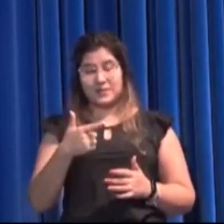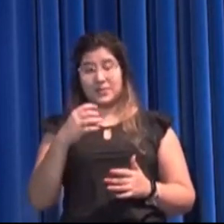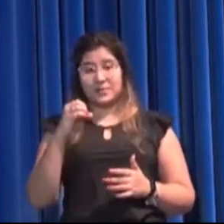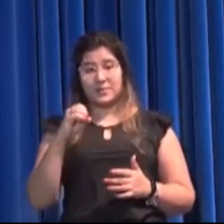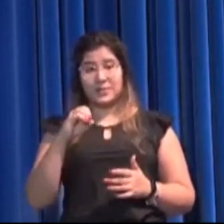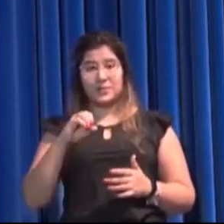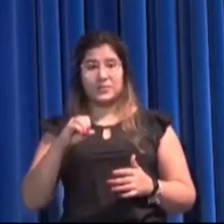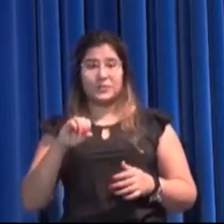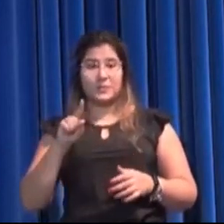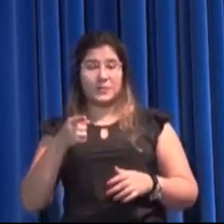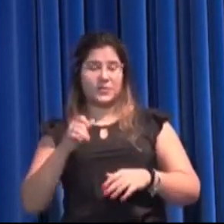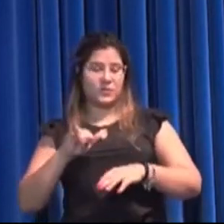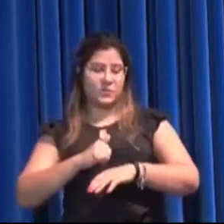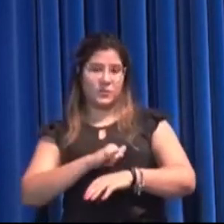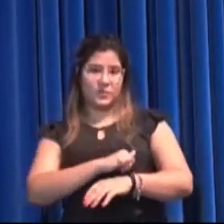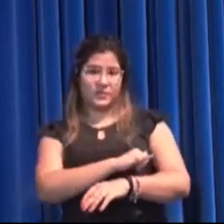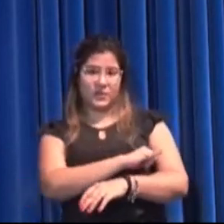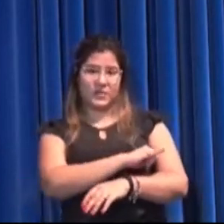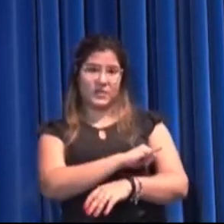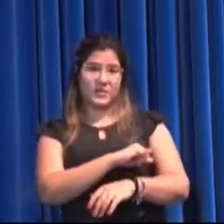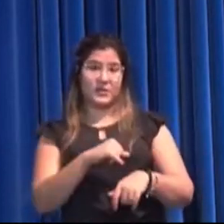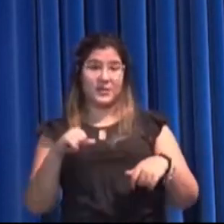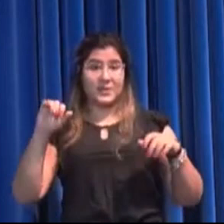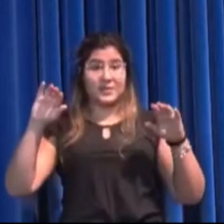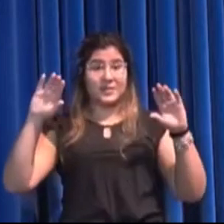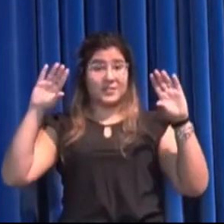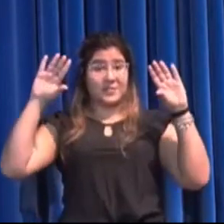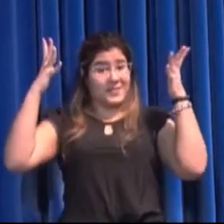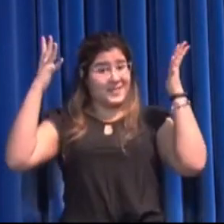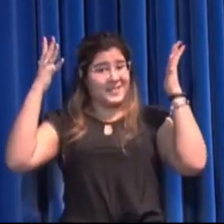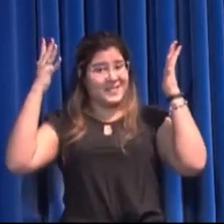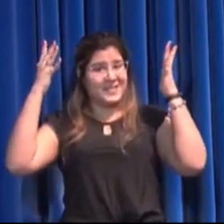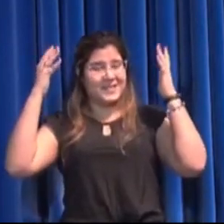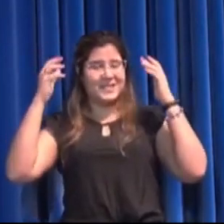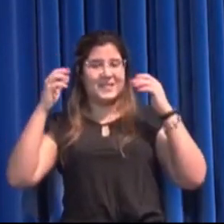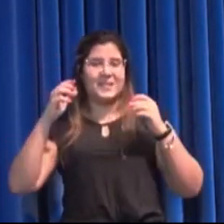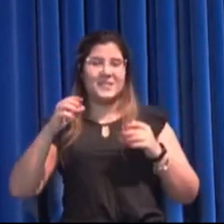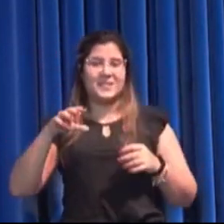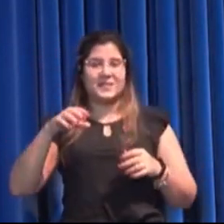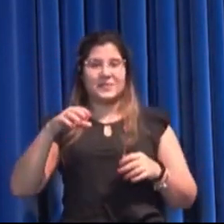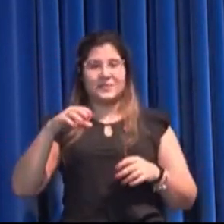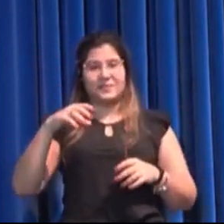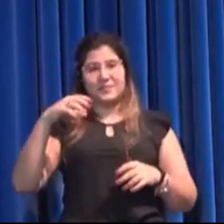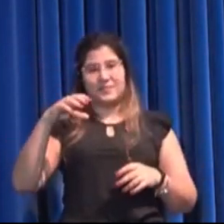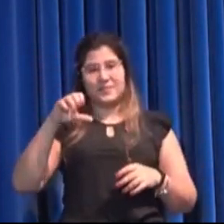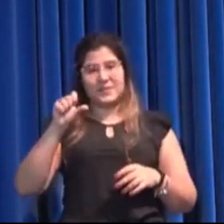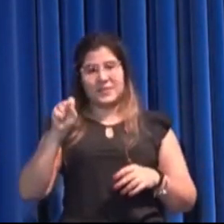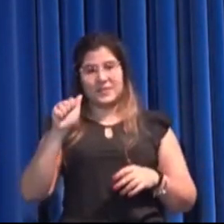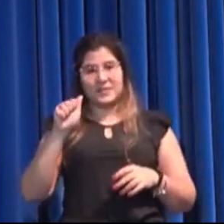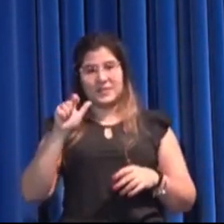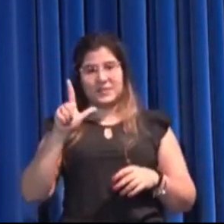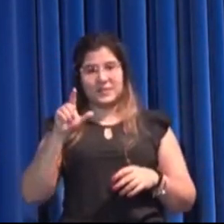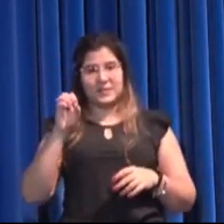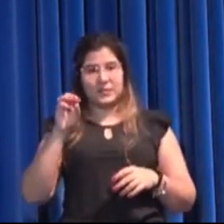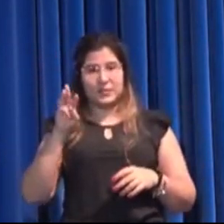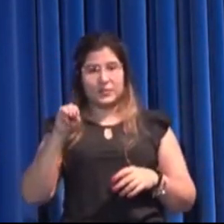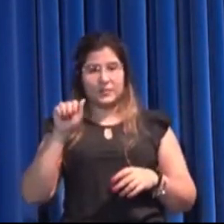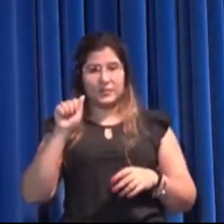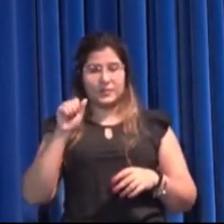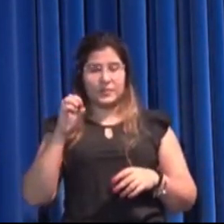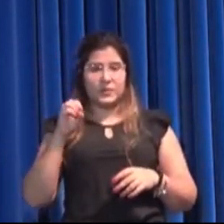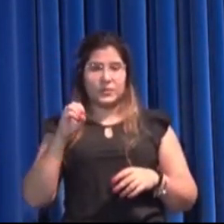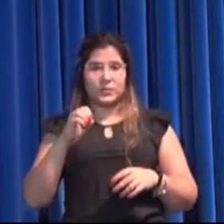ovelhas. E a festa, depois dessa oração de Salomão, durou 7 dias. E